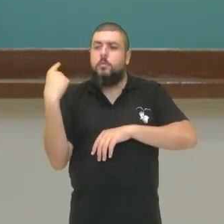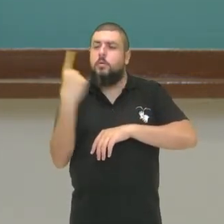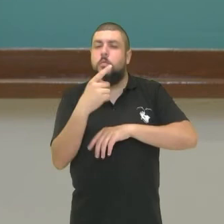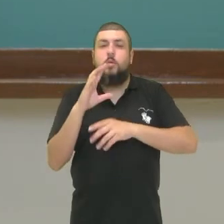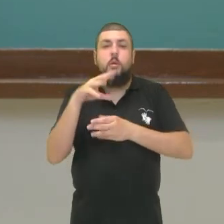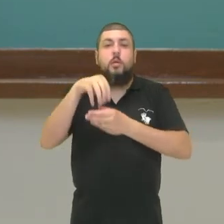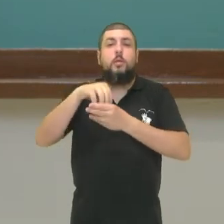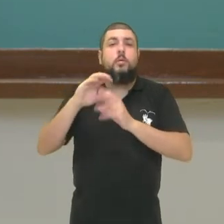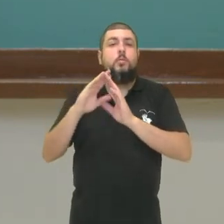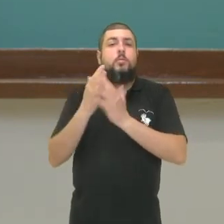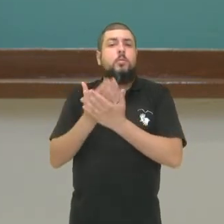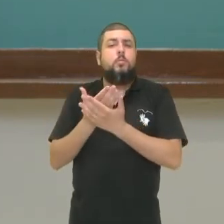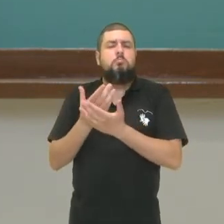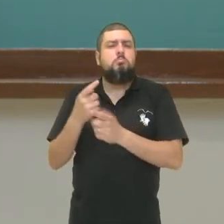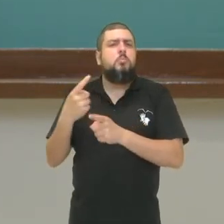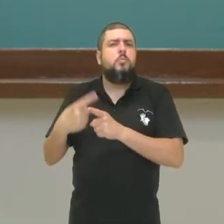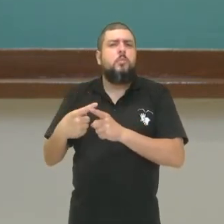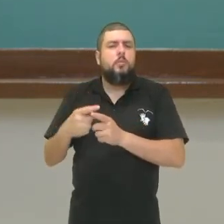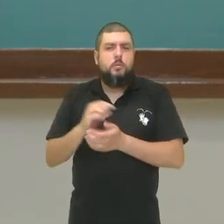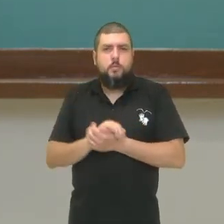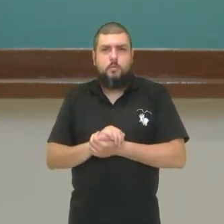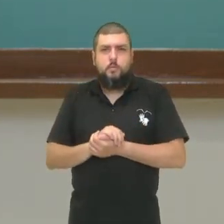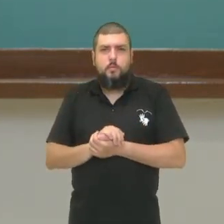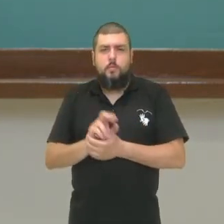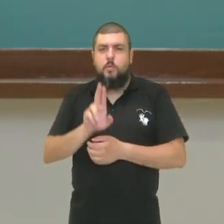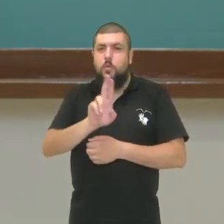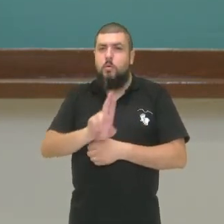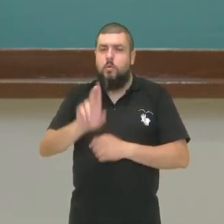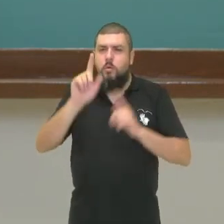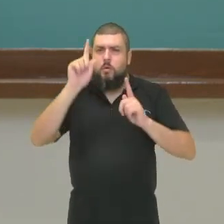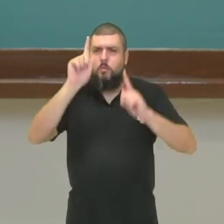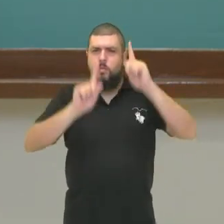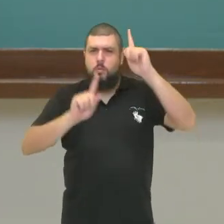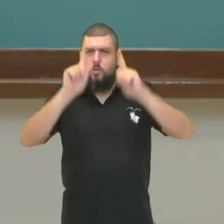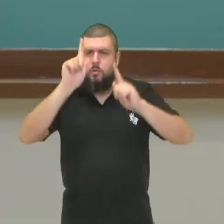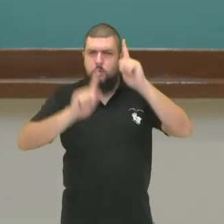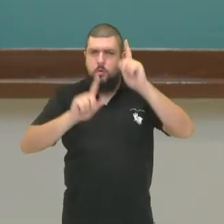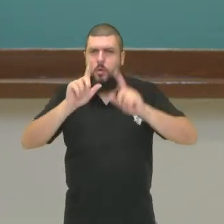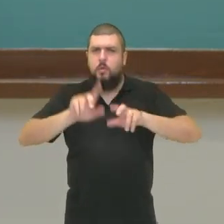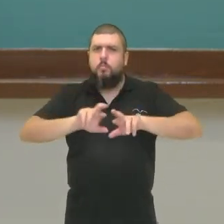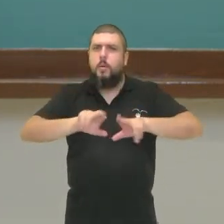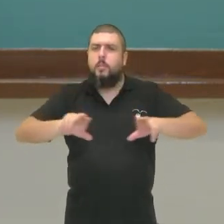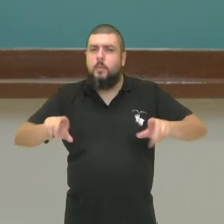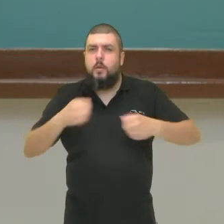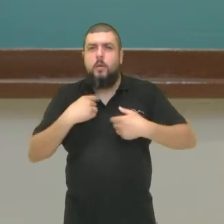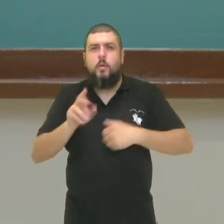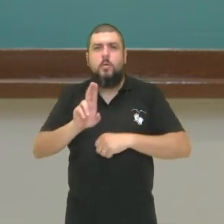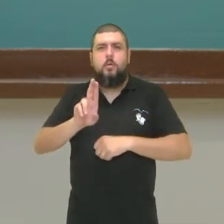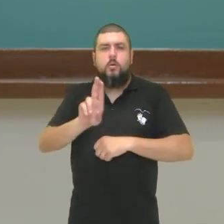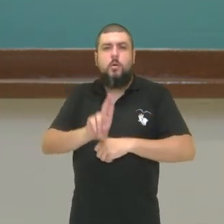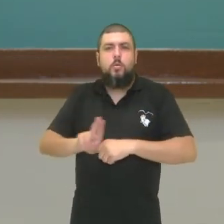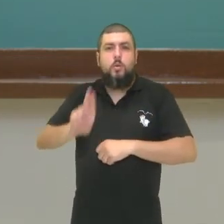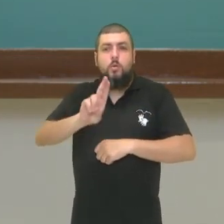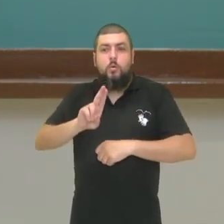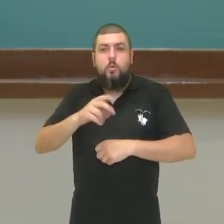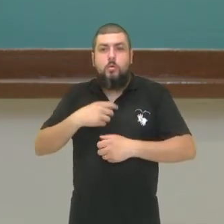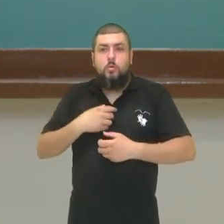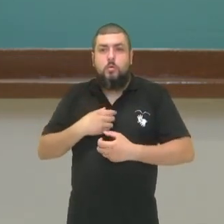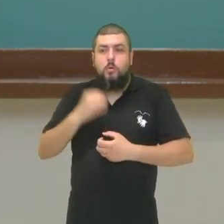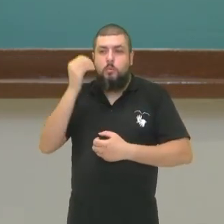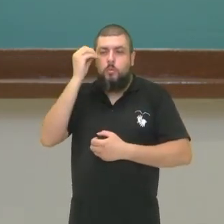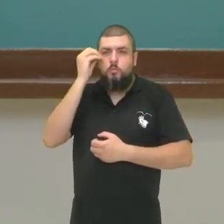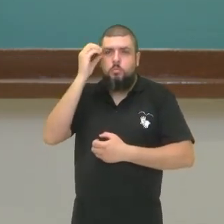escola? Utilizar gestos diversos, né, ampliar o nosso conhecimento